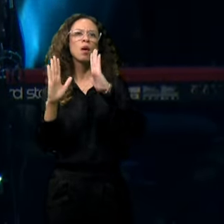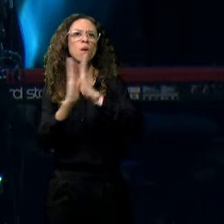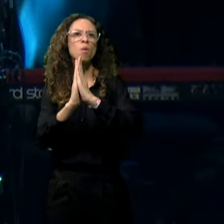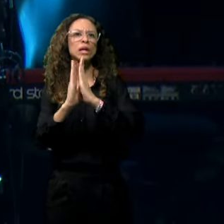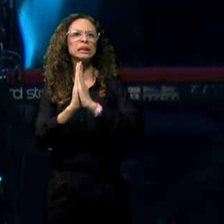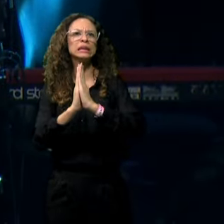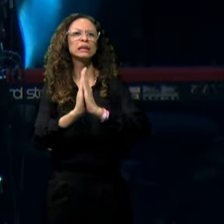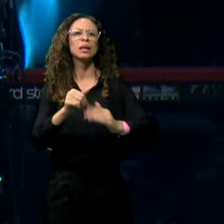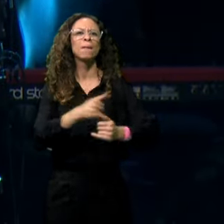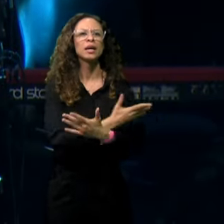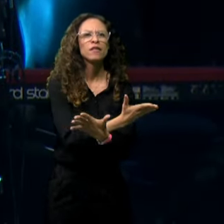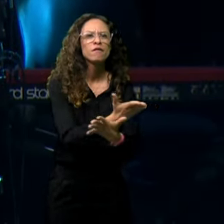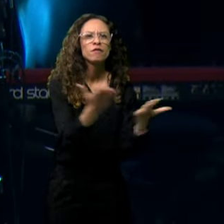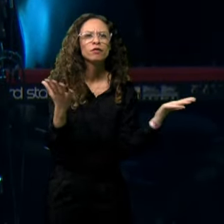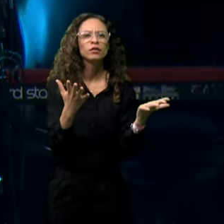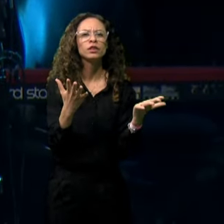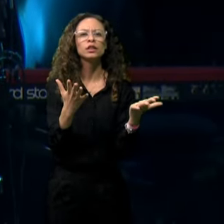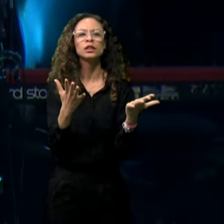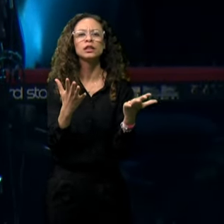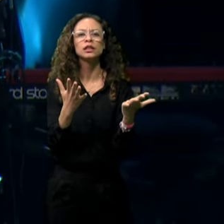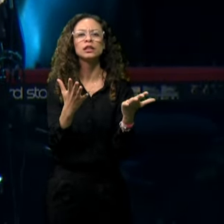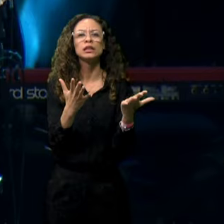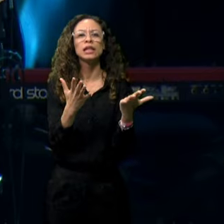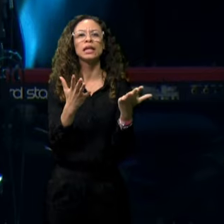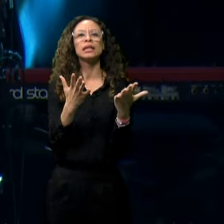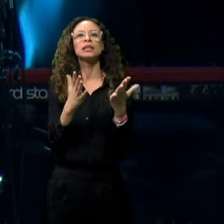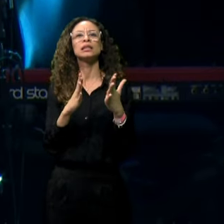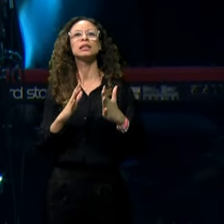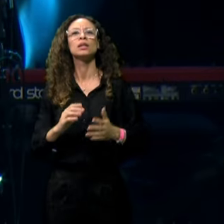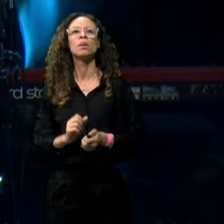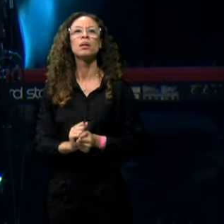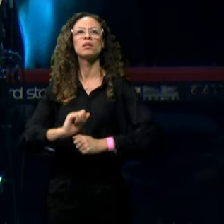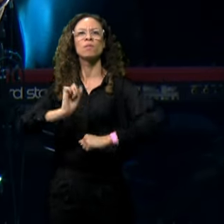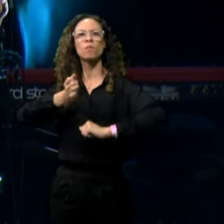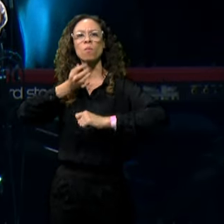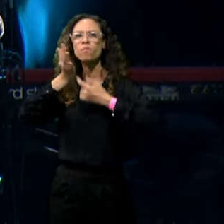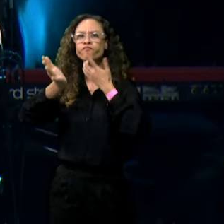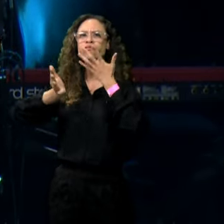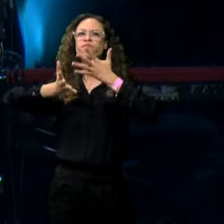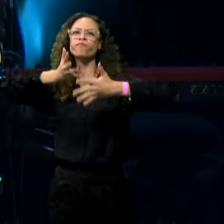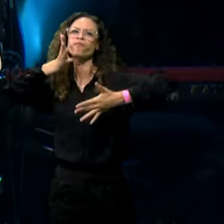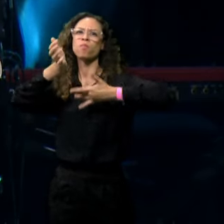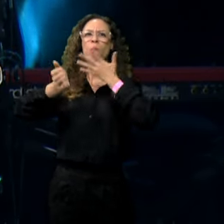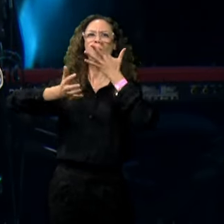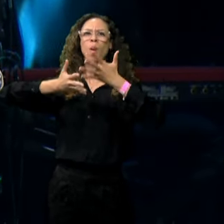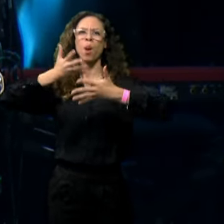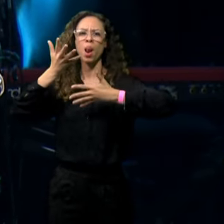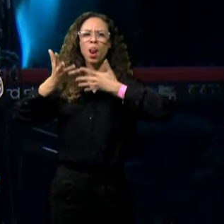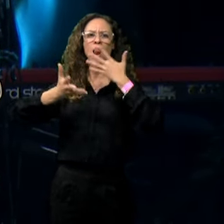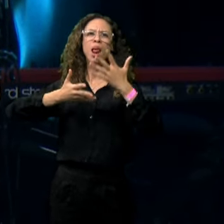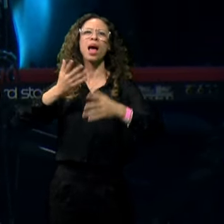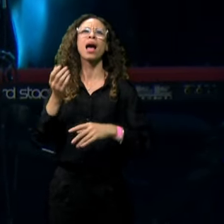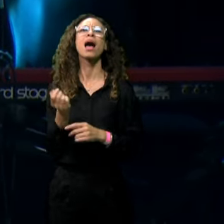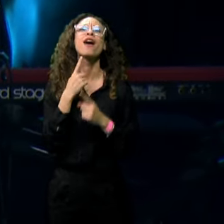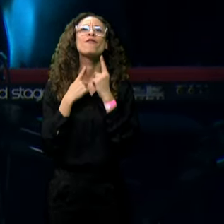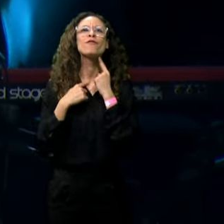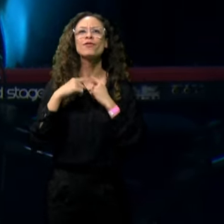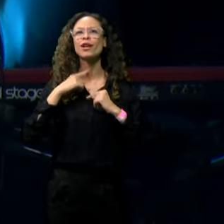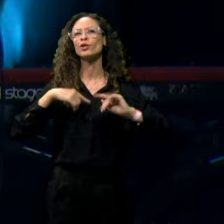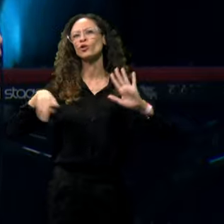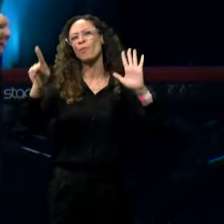que a igreja com gemidos se decifráveis comece a trazer a manifestação da vontade de Deus na